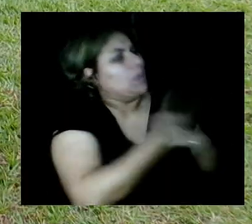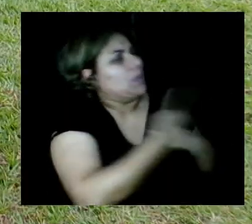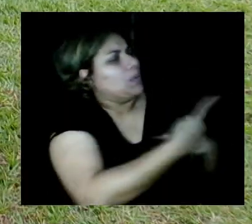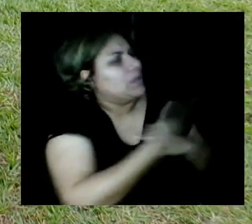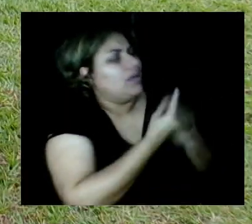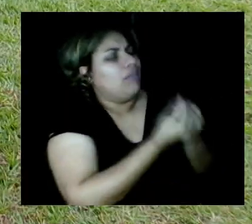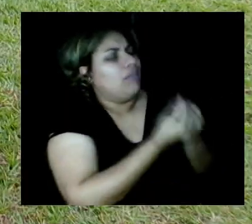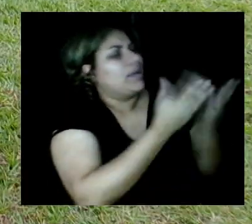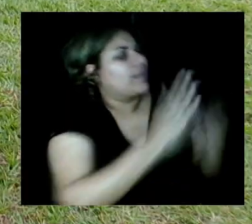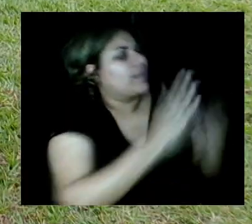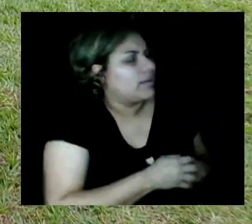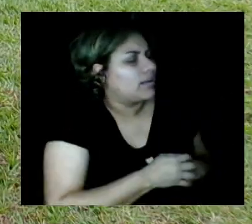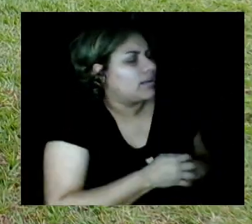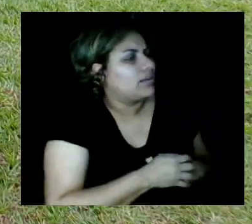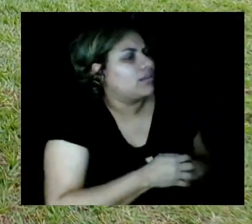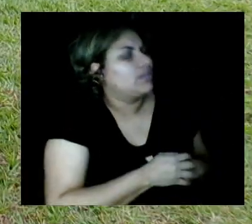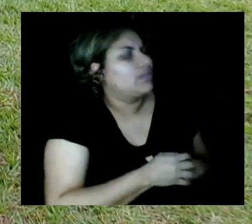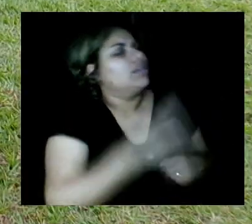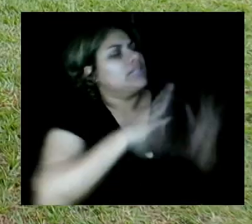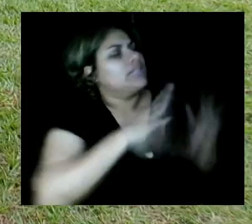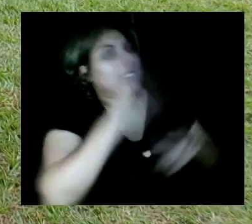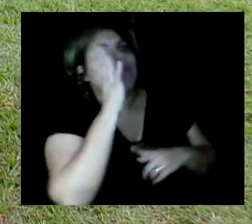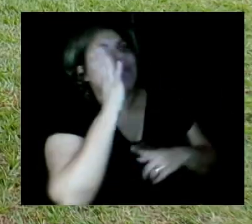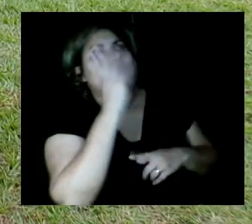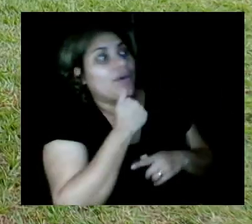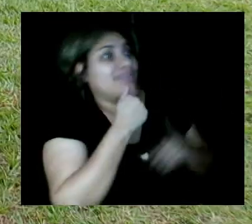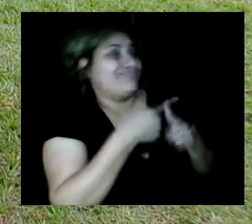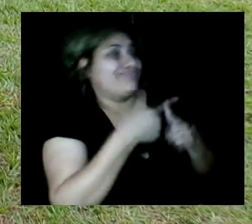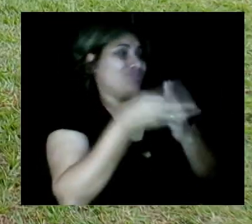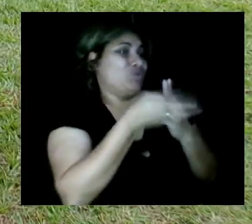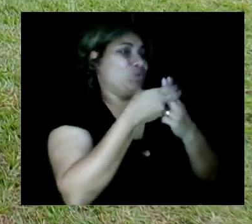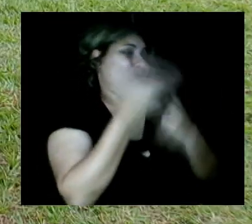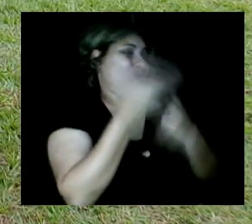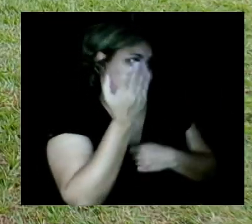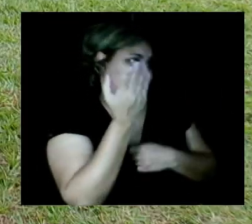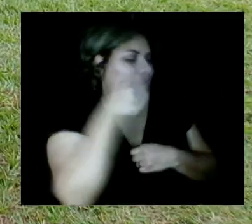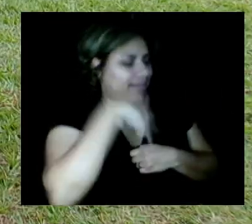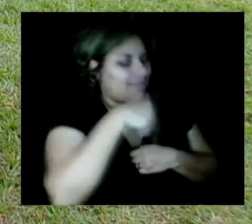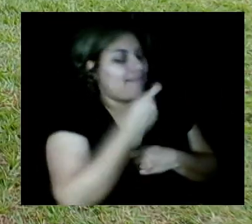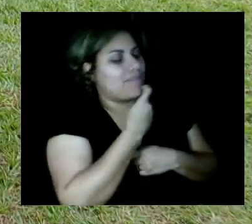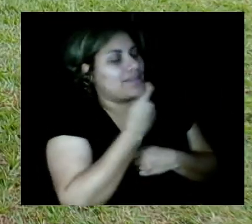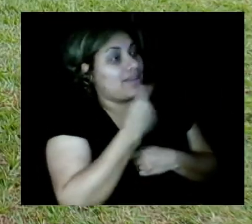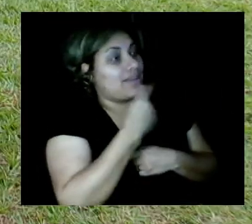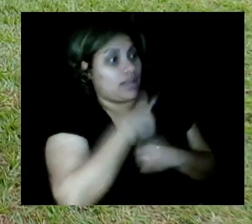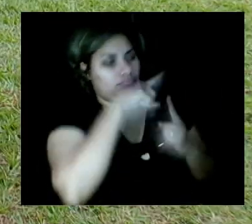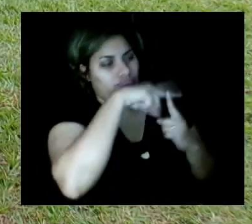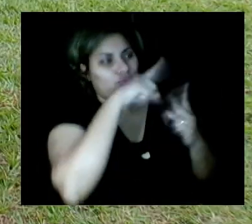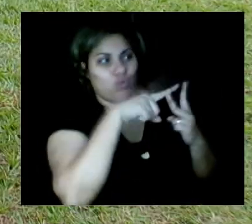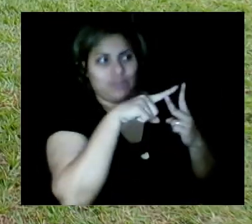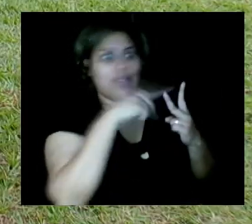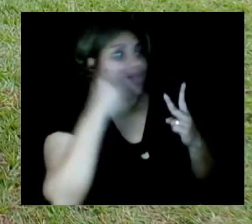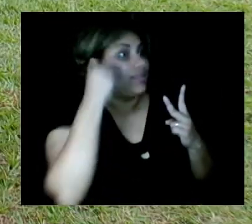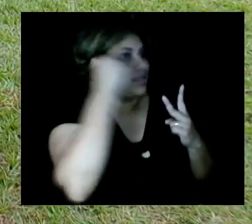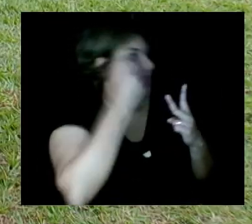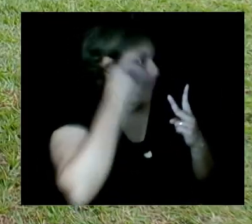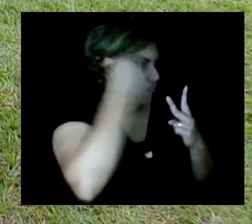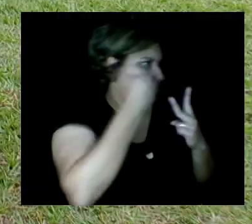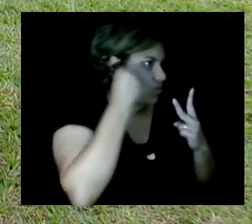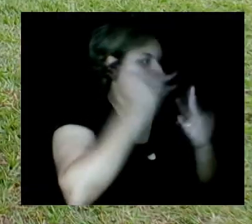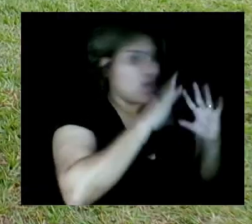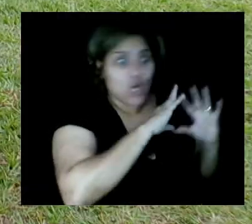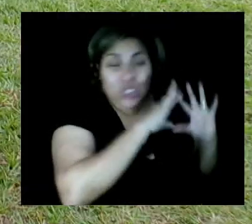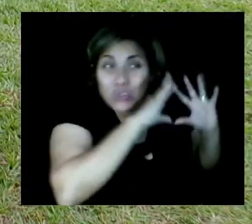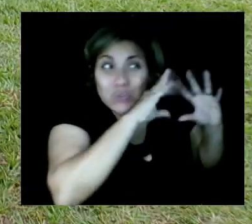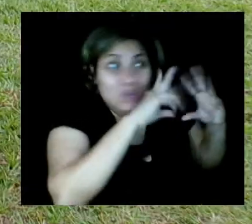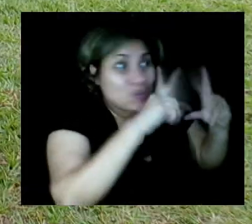pela demora mesmo do SUS. Aqui em Campinas nós temos apenas 2 para poder atender toda a demanda de Campinas.